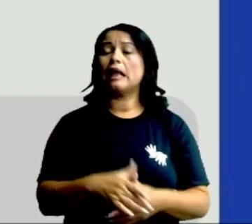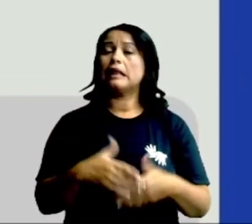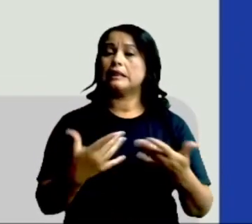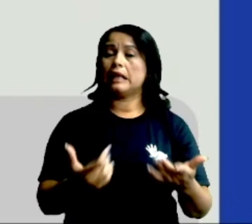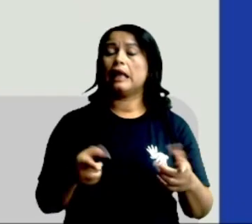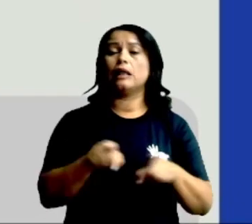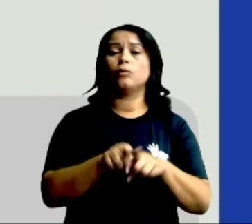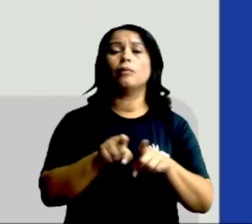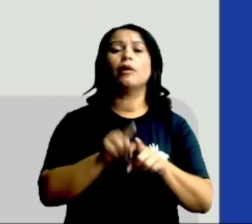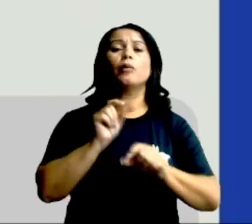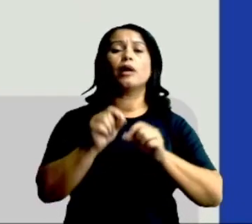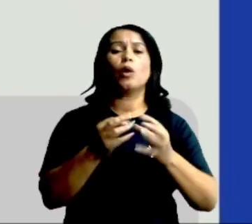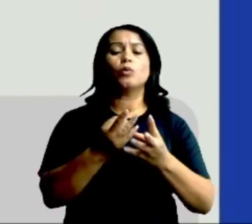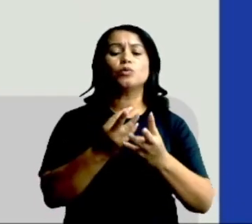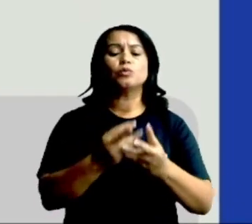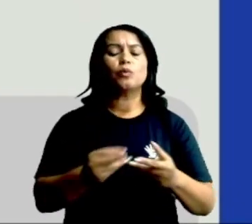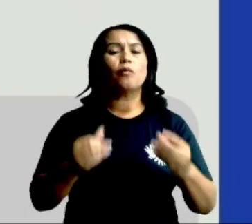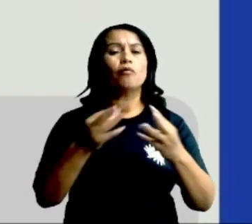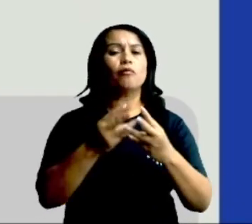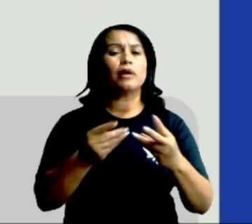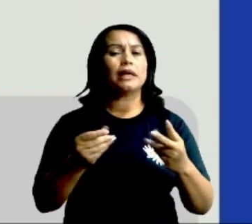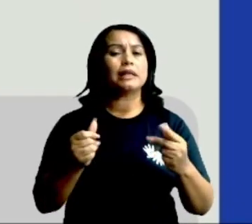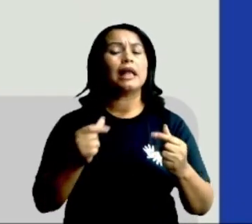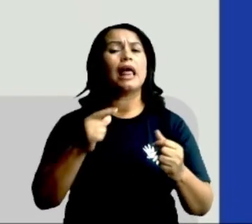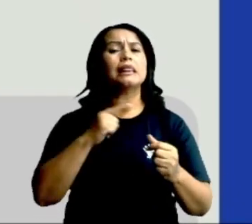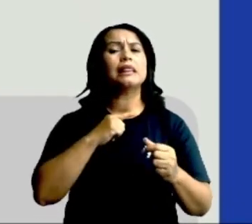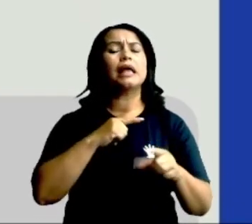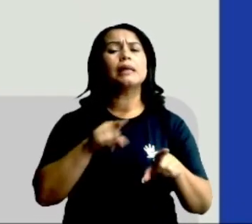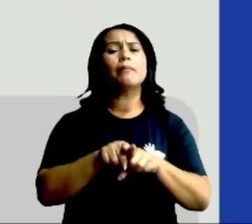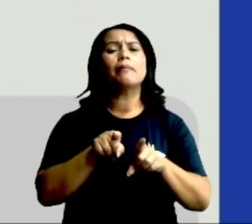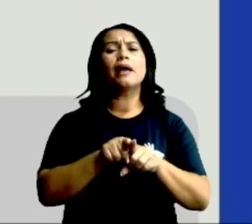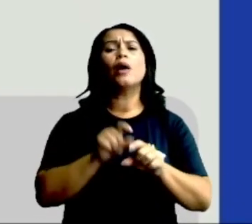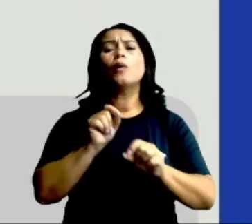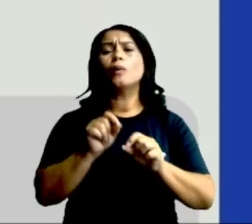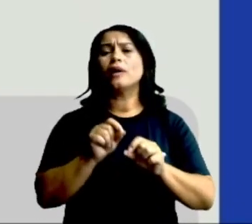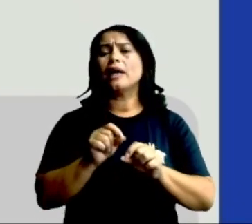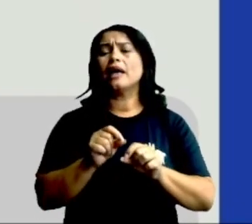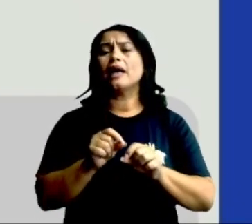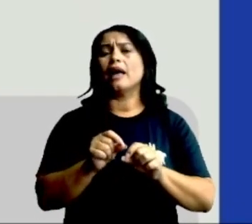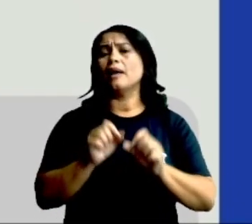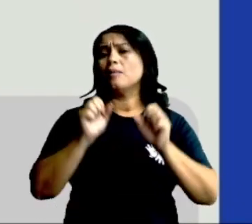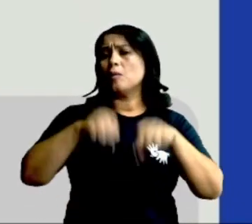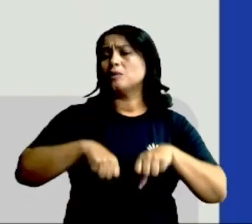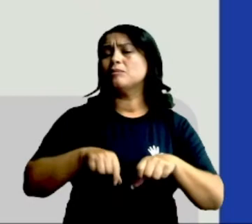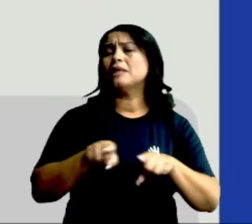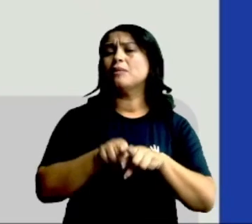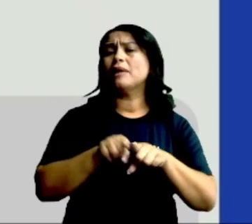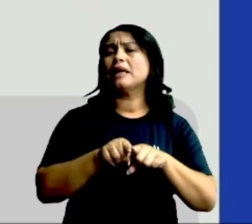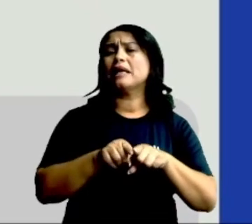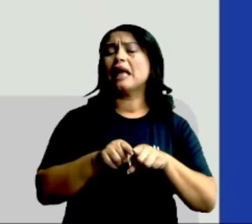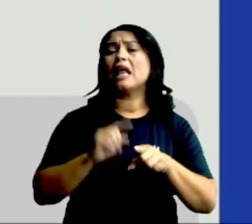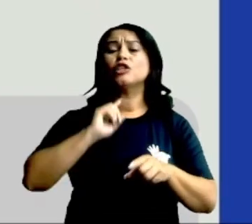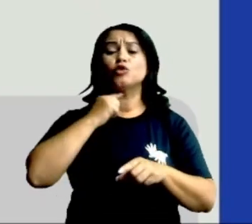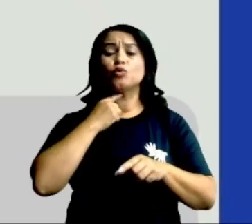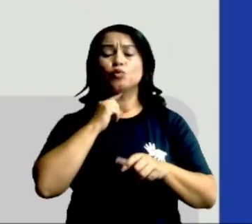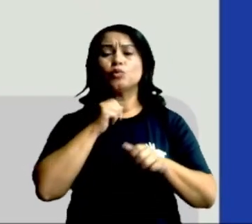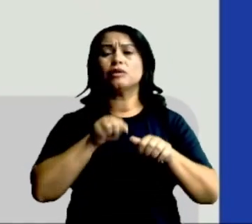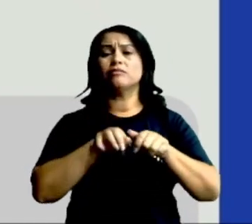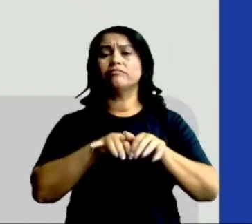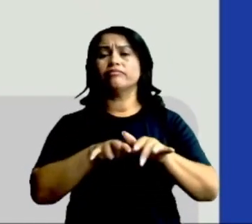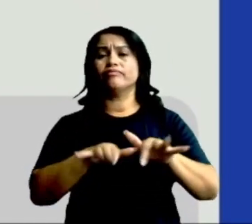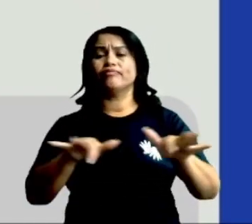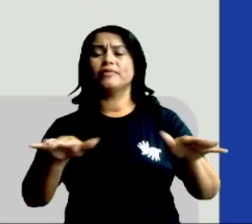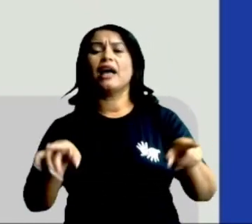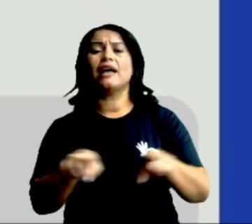ser um solvente, possibilita que se polua com muita facilidade. Lembra que eu falei para vocês como ela consegue